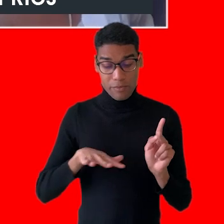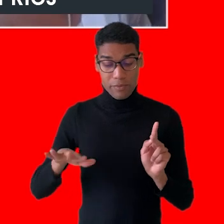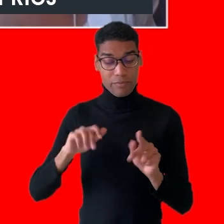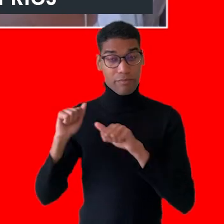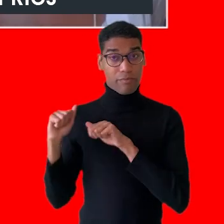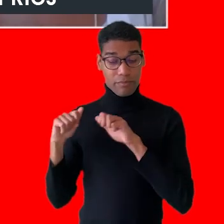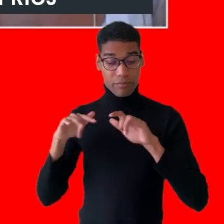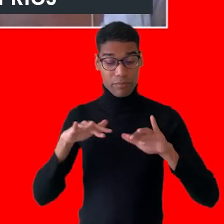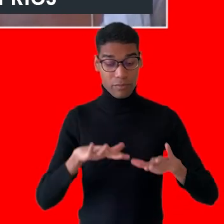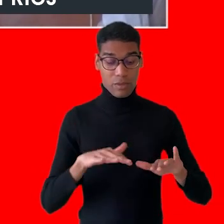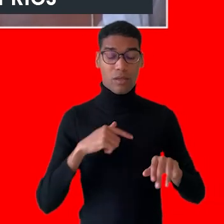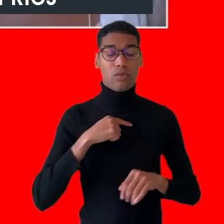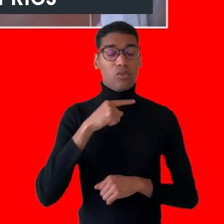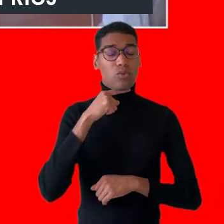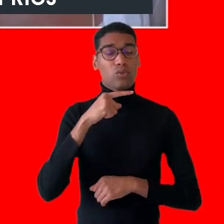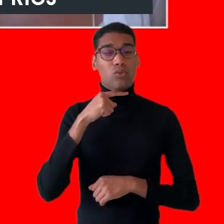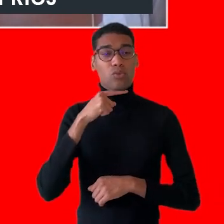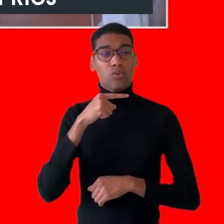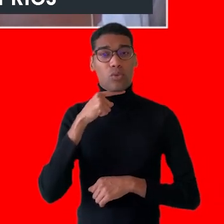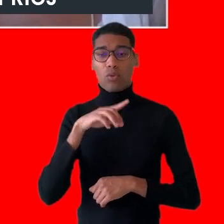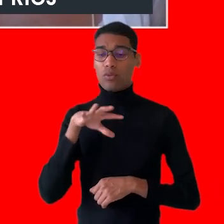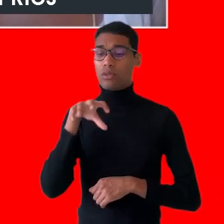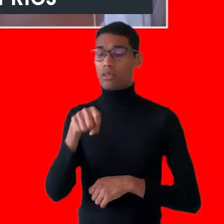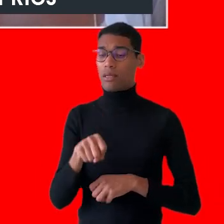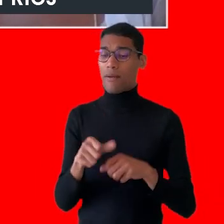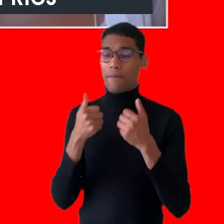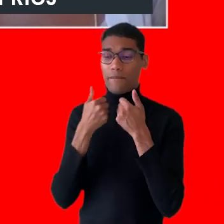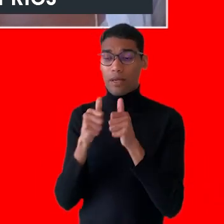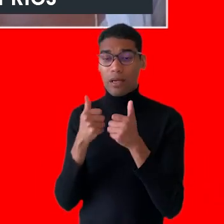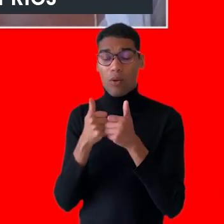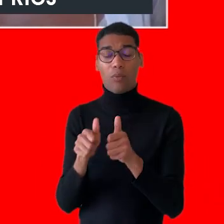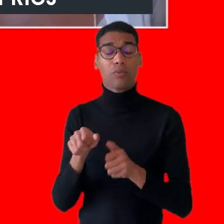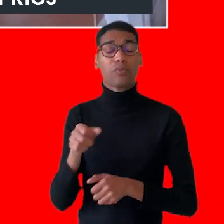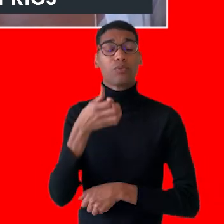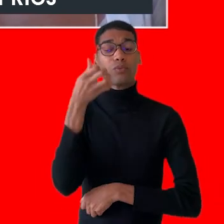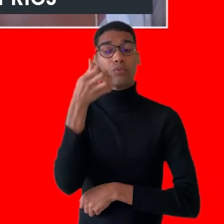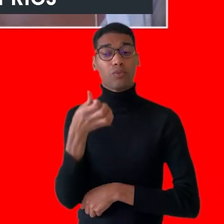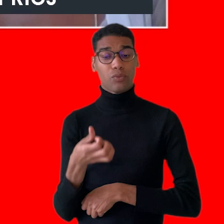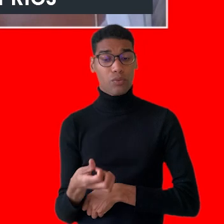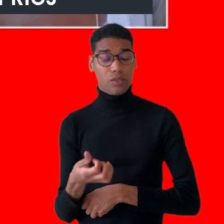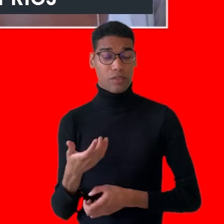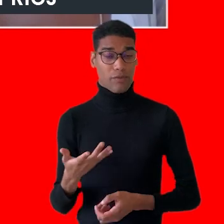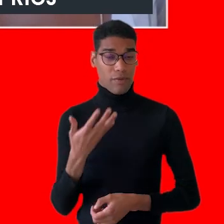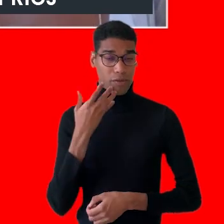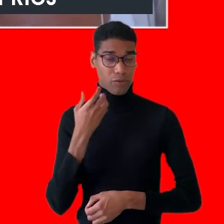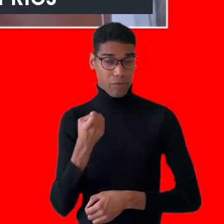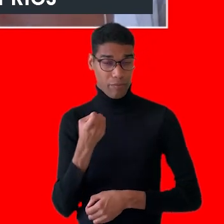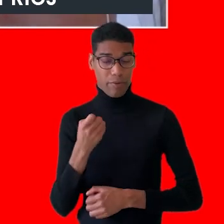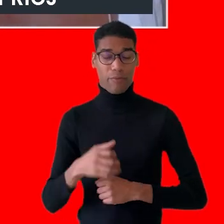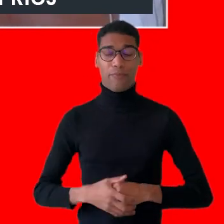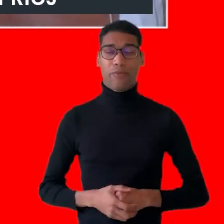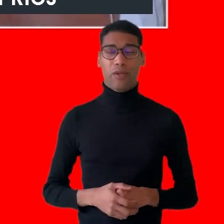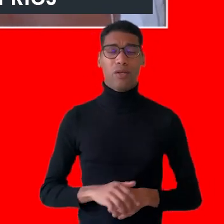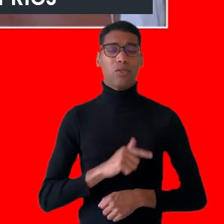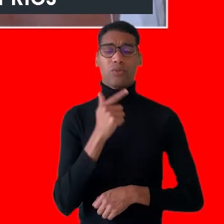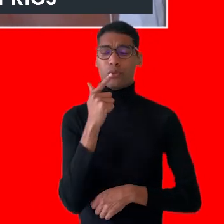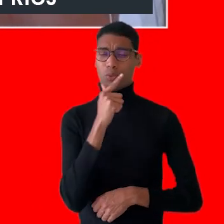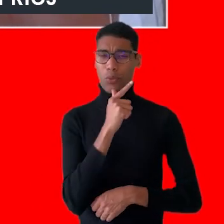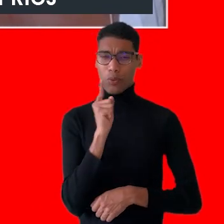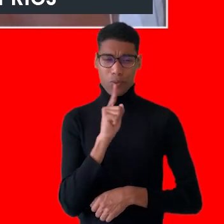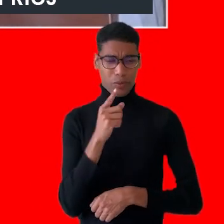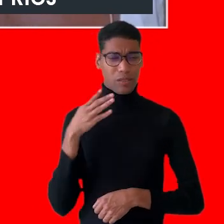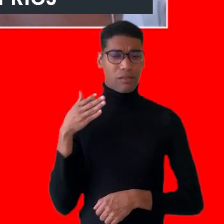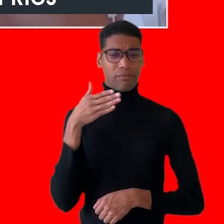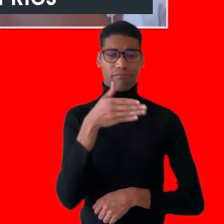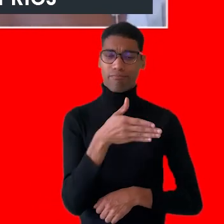do terreiro, não conseguia entrar nos ônibus dia de sexta-feira de branco, não conseguia transitar